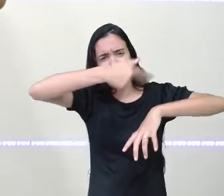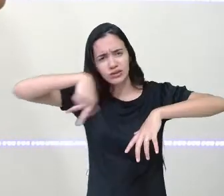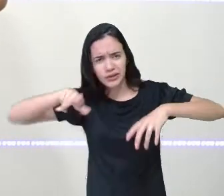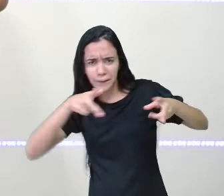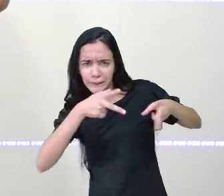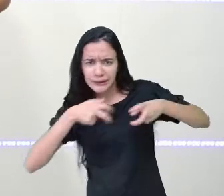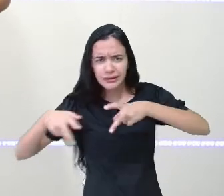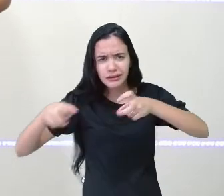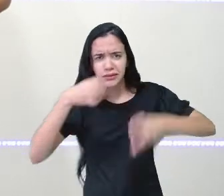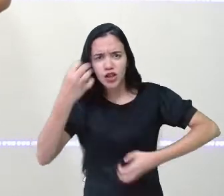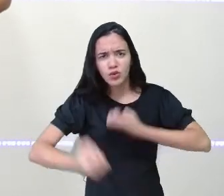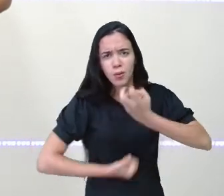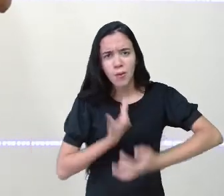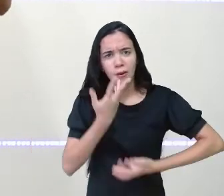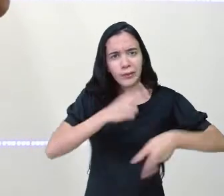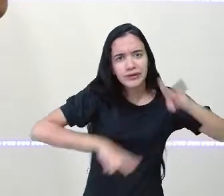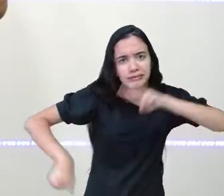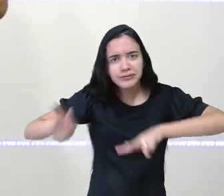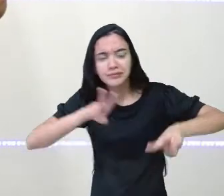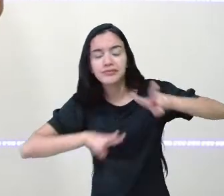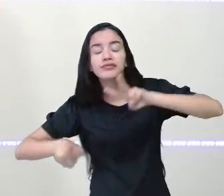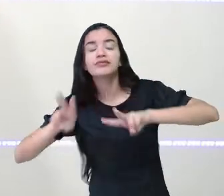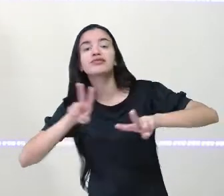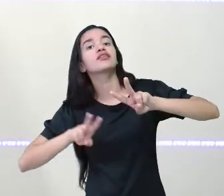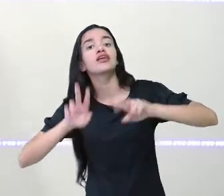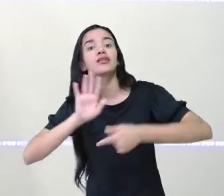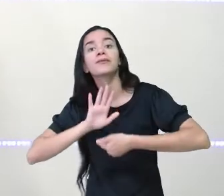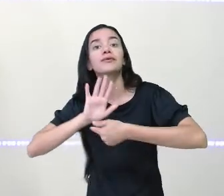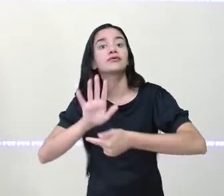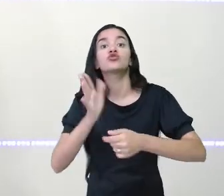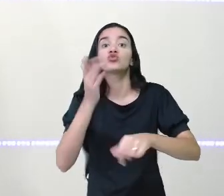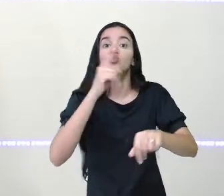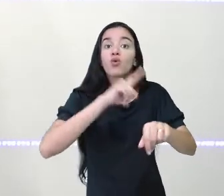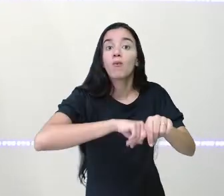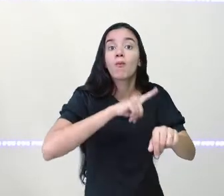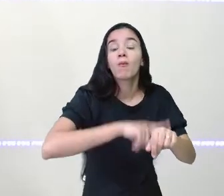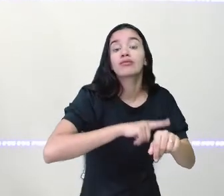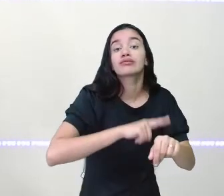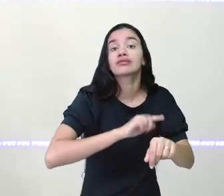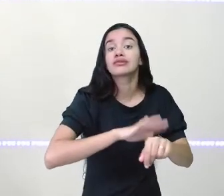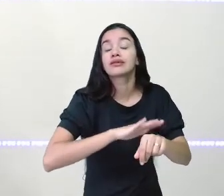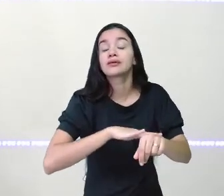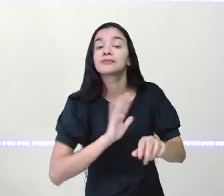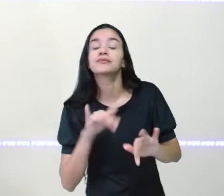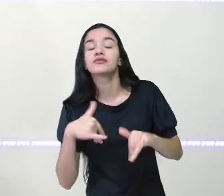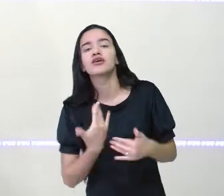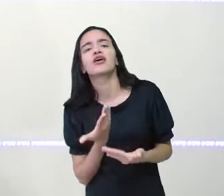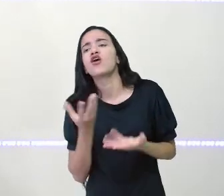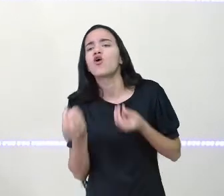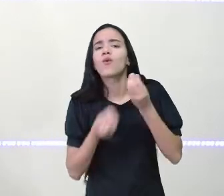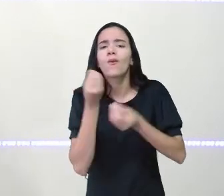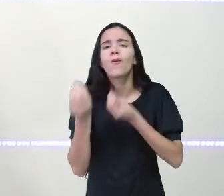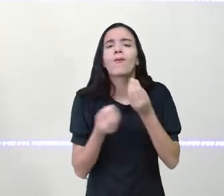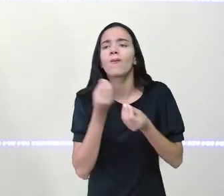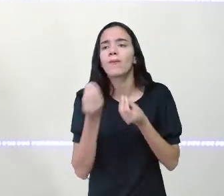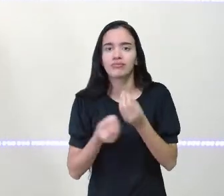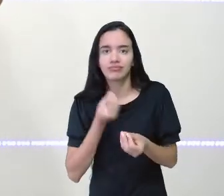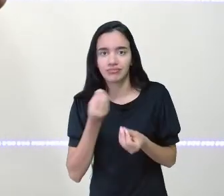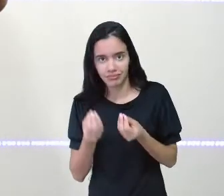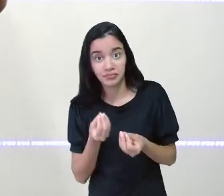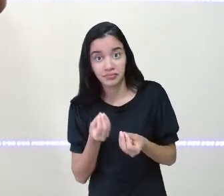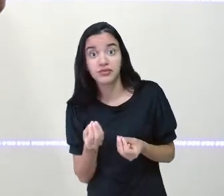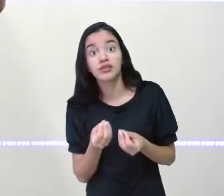aí, nesse poema visual, está representando esse tempo chuvoso. E de que forma que ele está apresentando o tempo